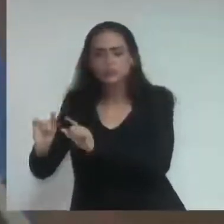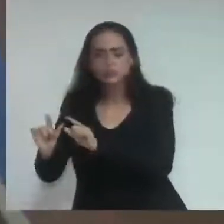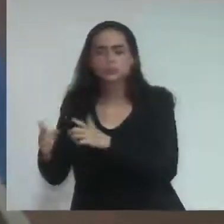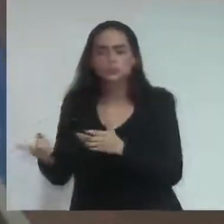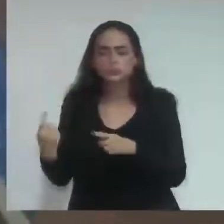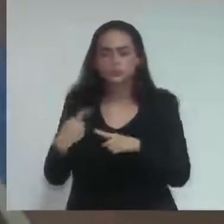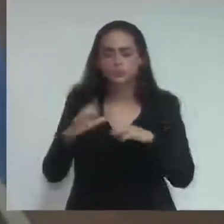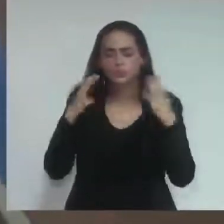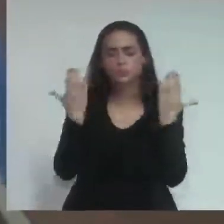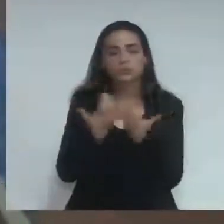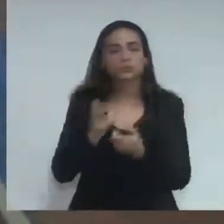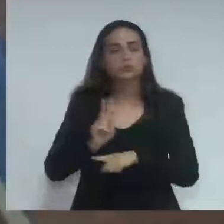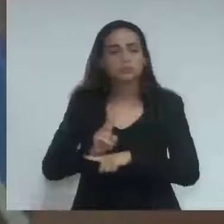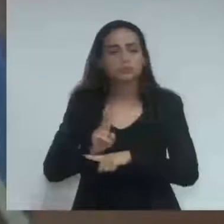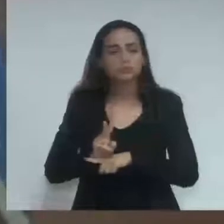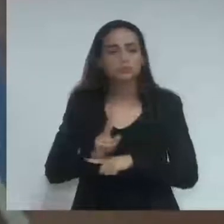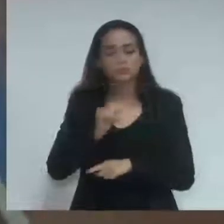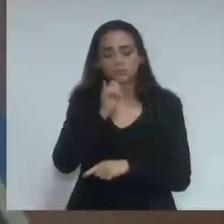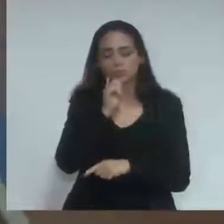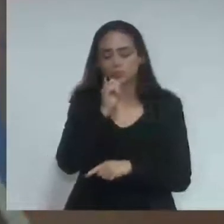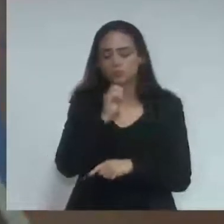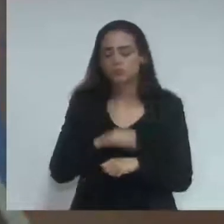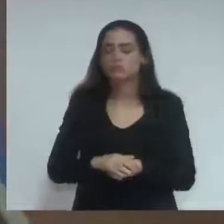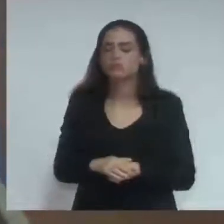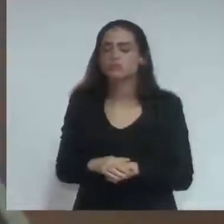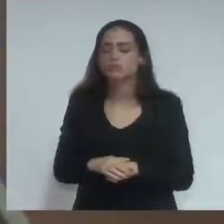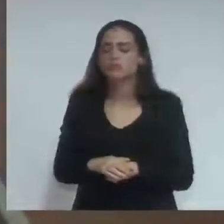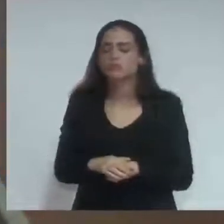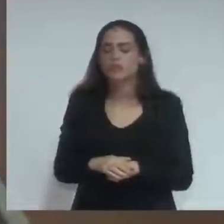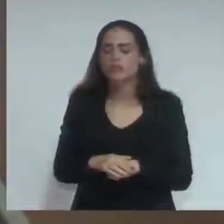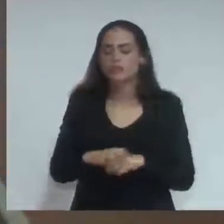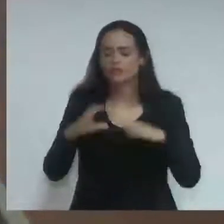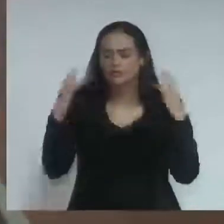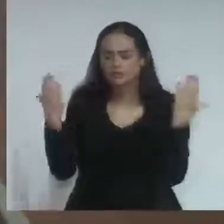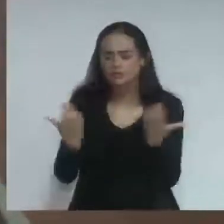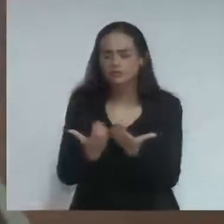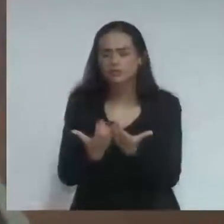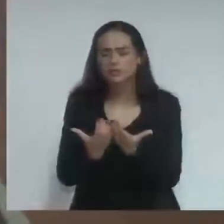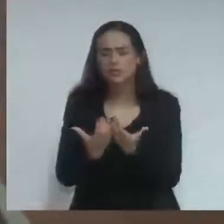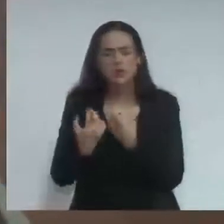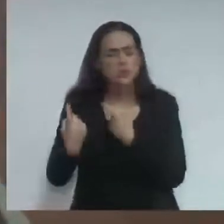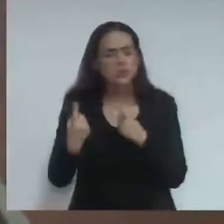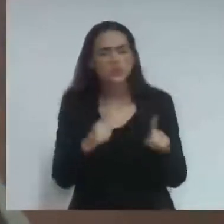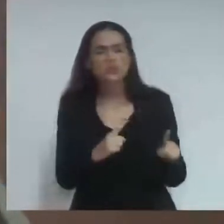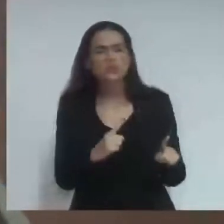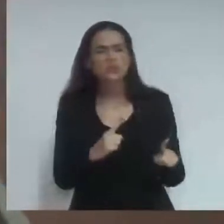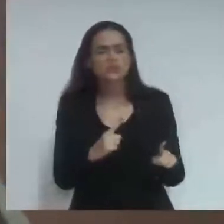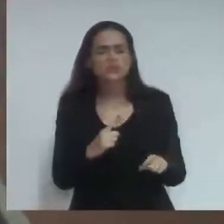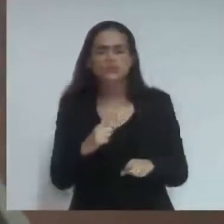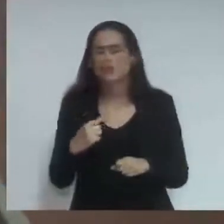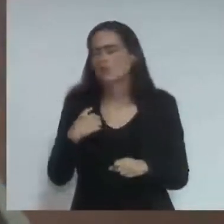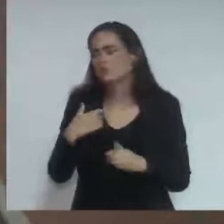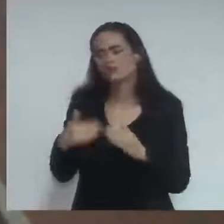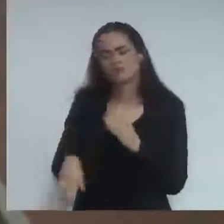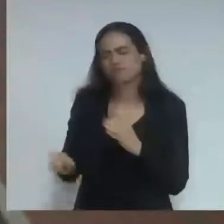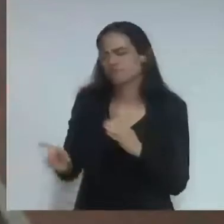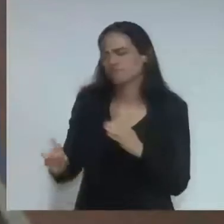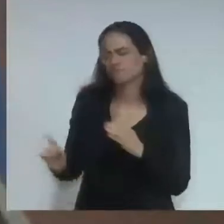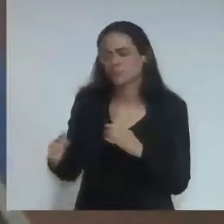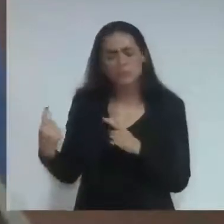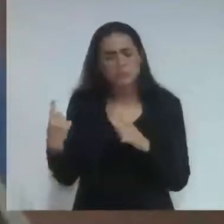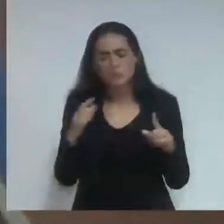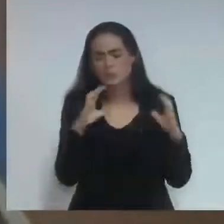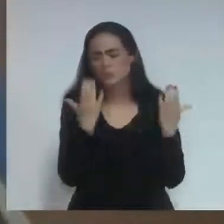falarem em abrir portarias de condomínios, ou falar contra condomínios. Isso eu acho um absurdo. E falo